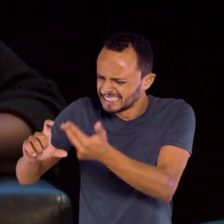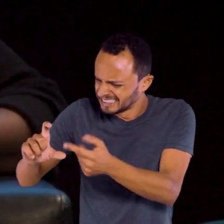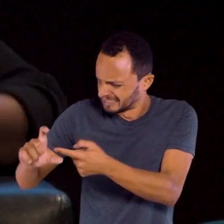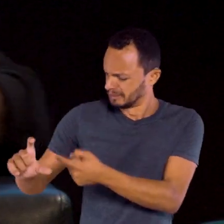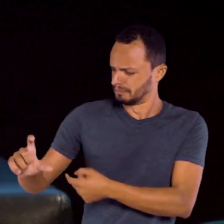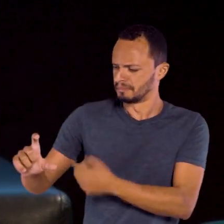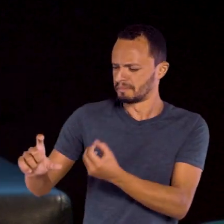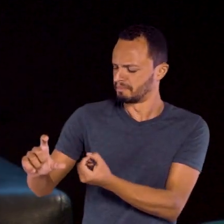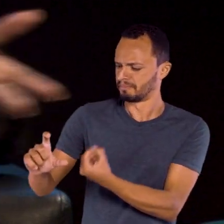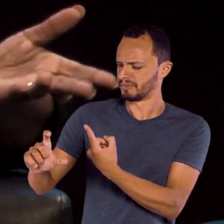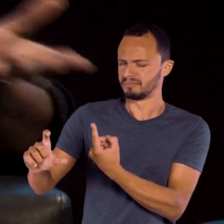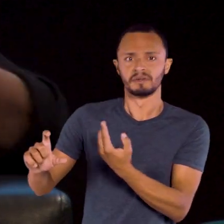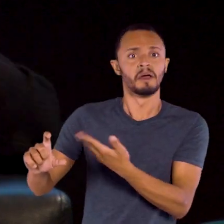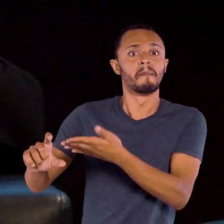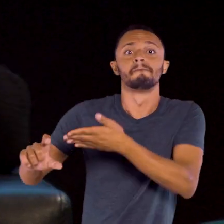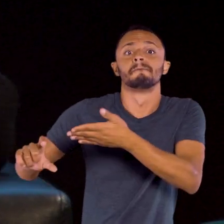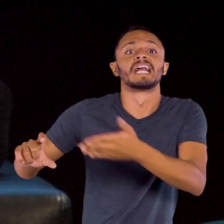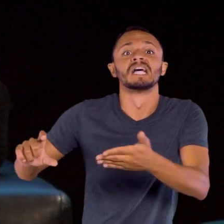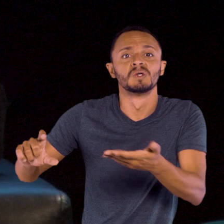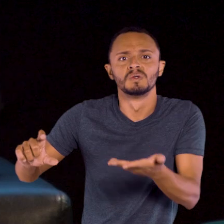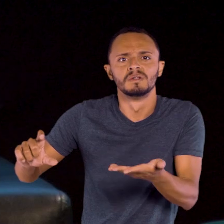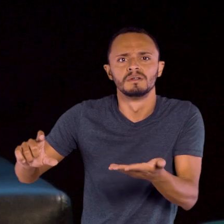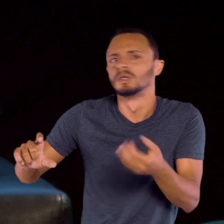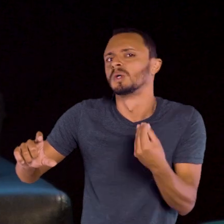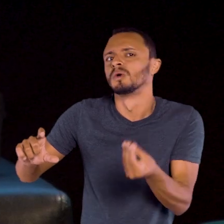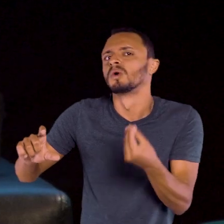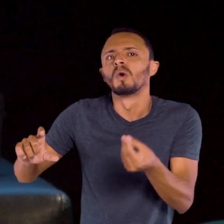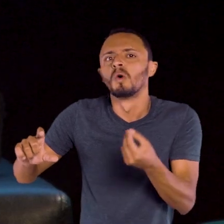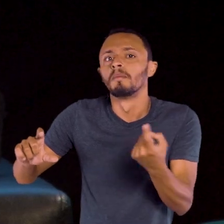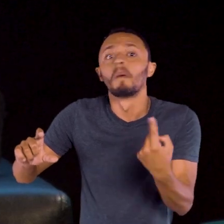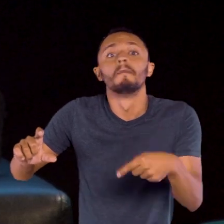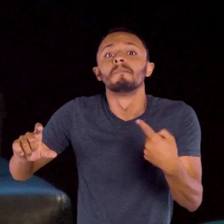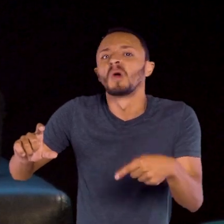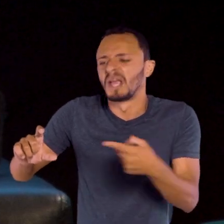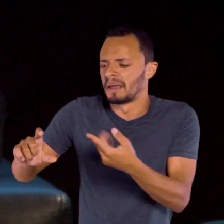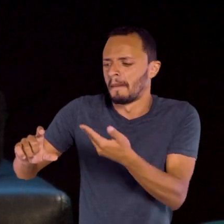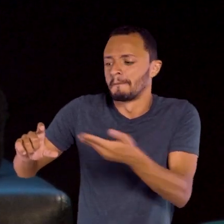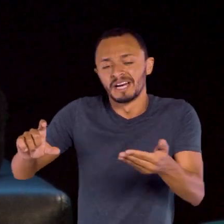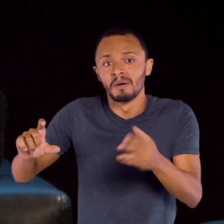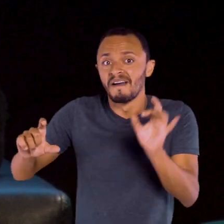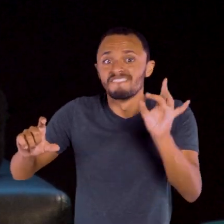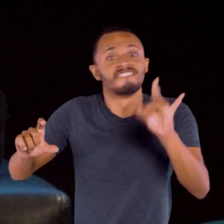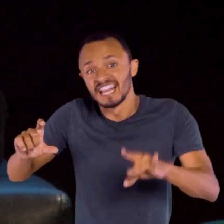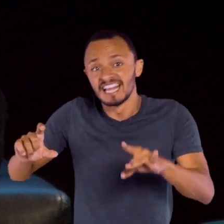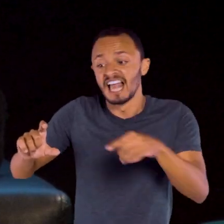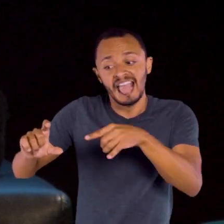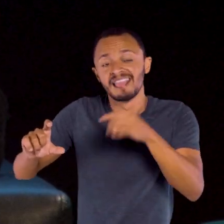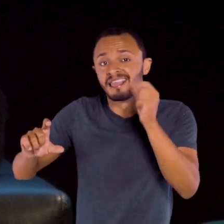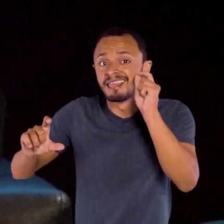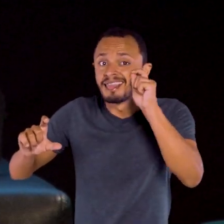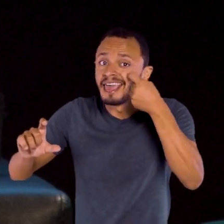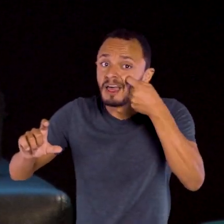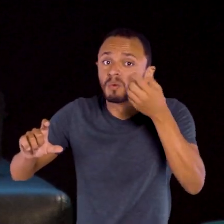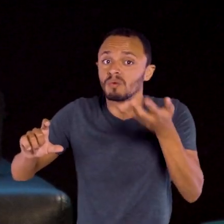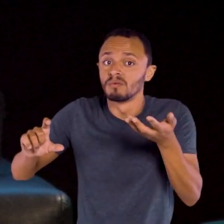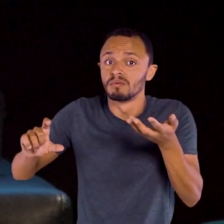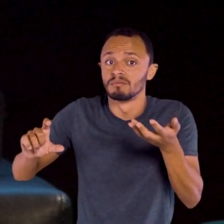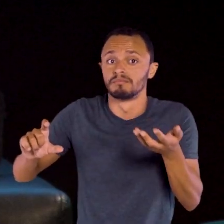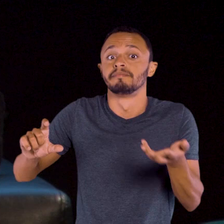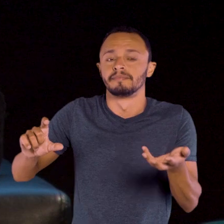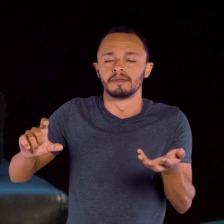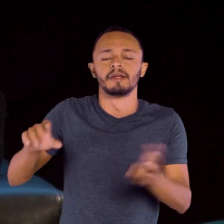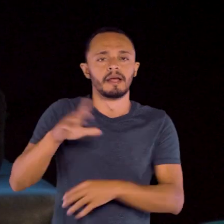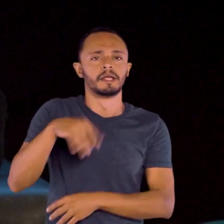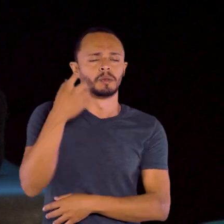além da questão rasa da representatividade, né? A gente quer se ver de uma forma mais profunda, com camadas,